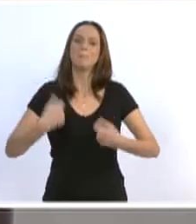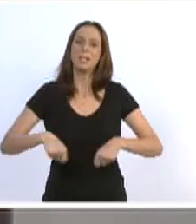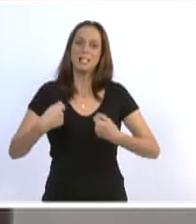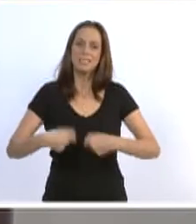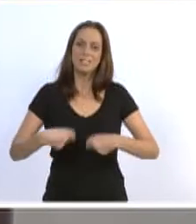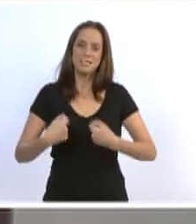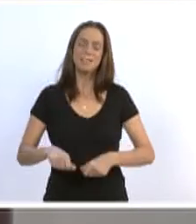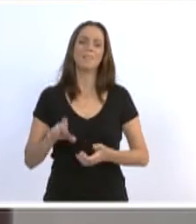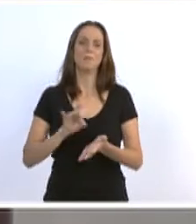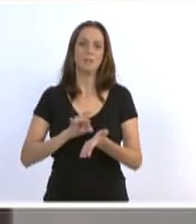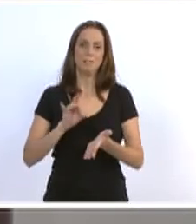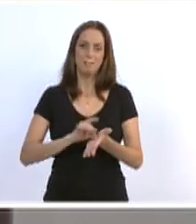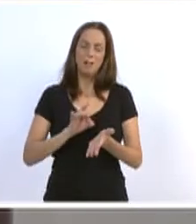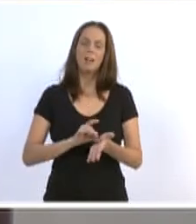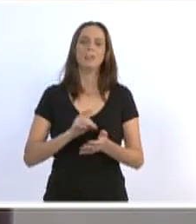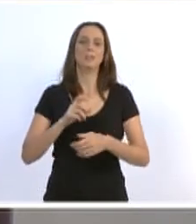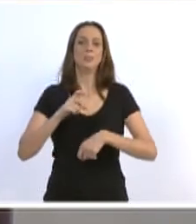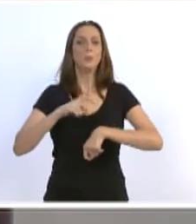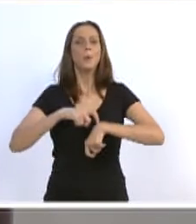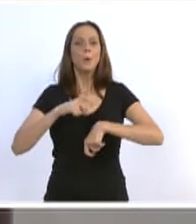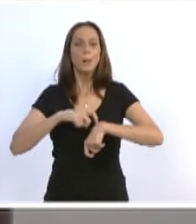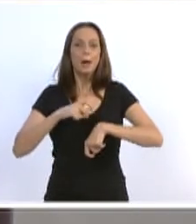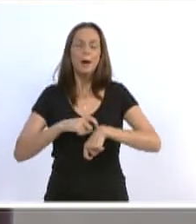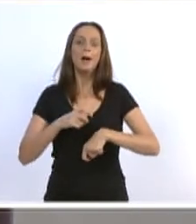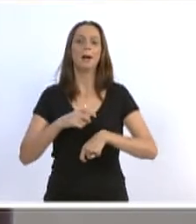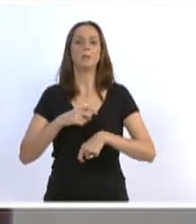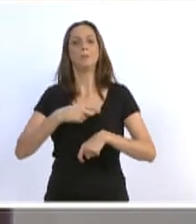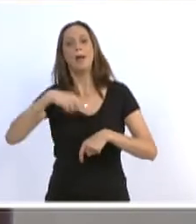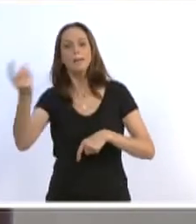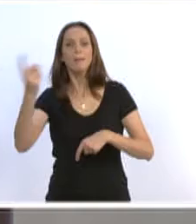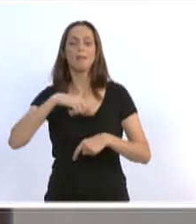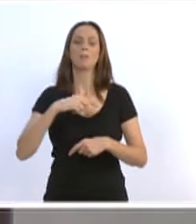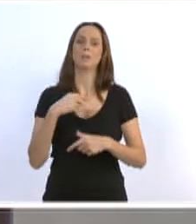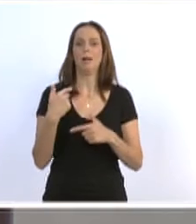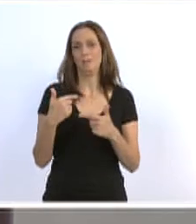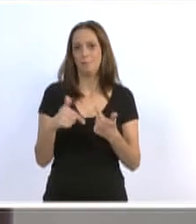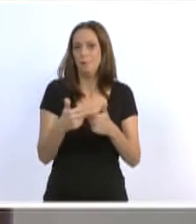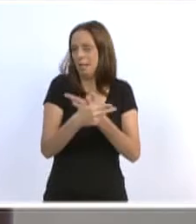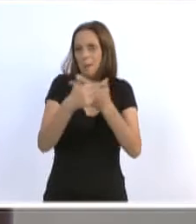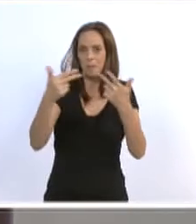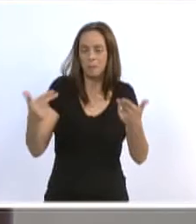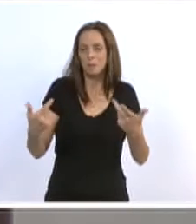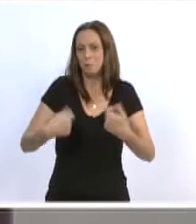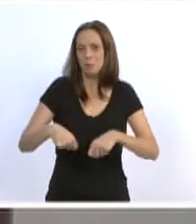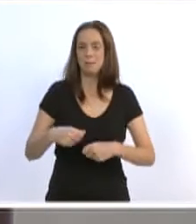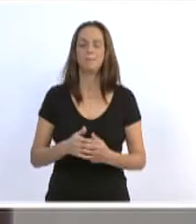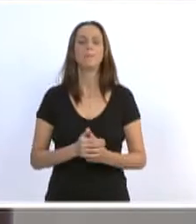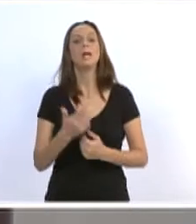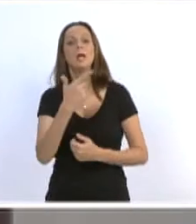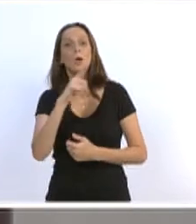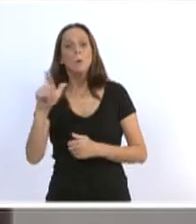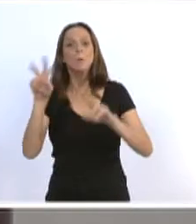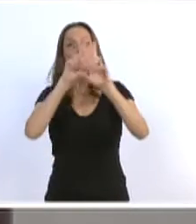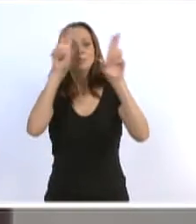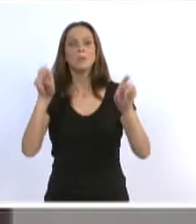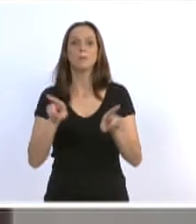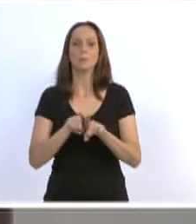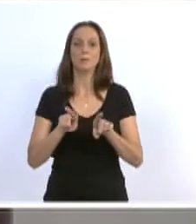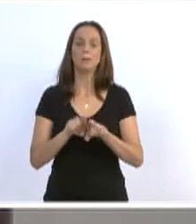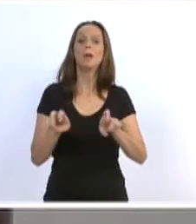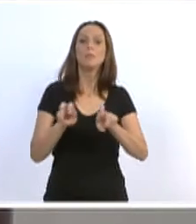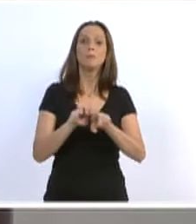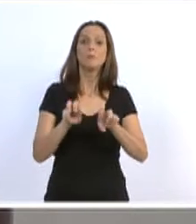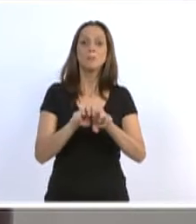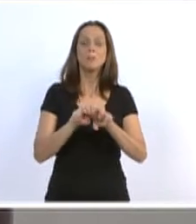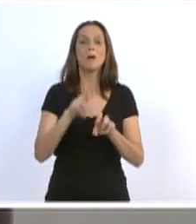mobilidade urbana para quem depende do horário no município de blumenau e depois quero falar também do futsal neto o futsal amanhã no sesi gostamos que